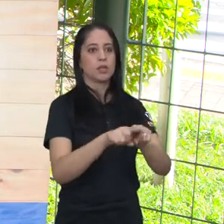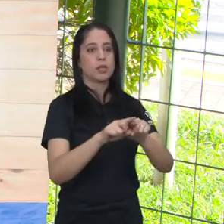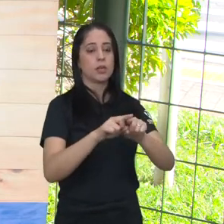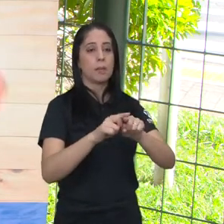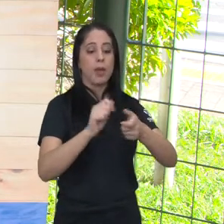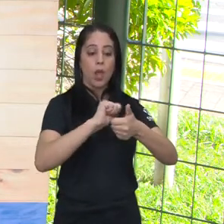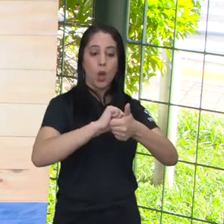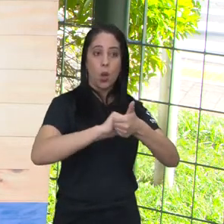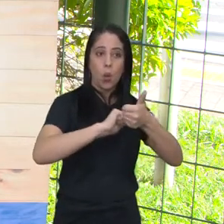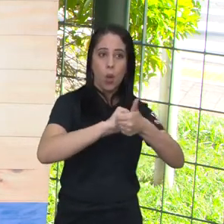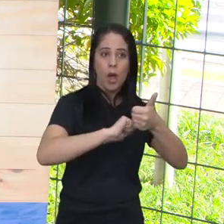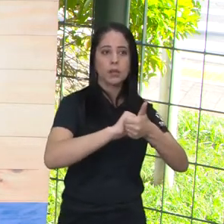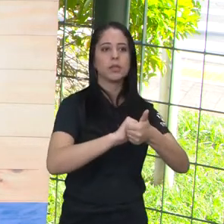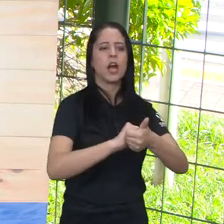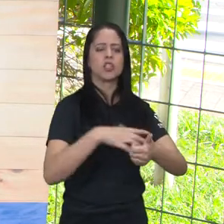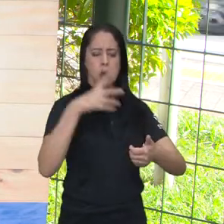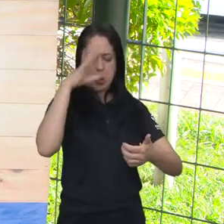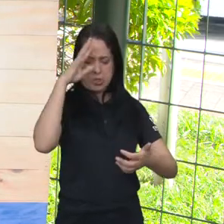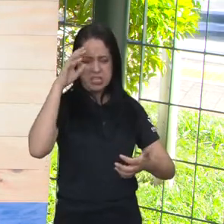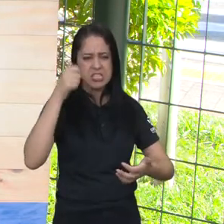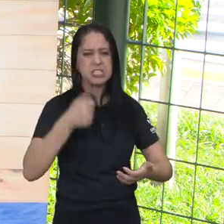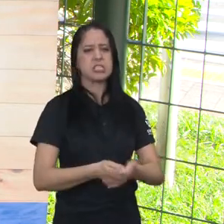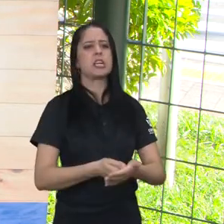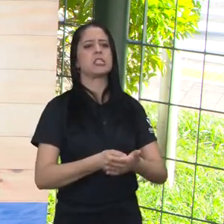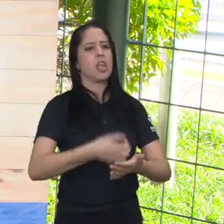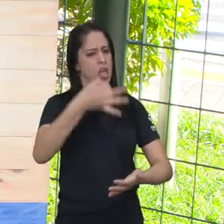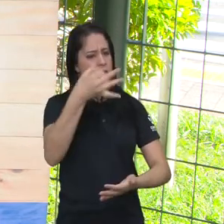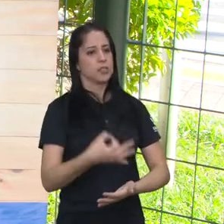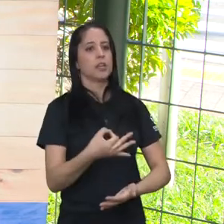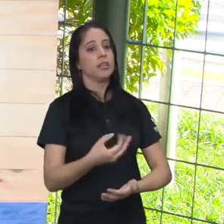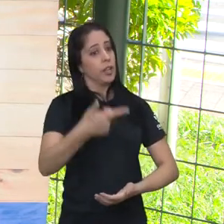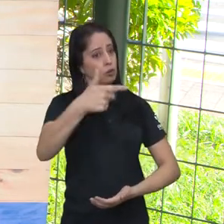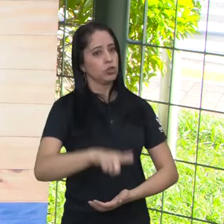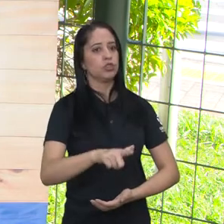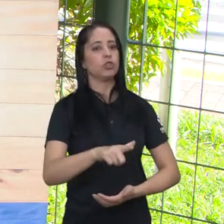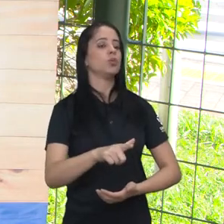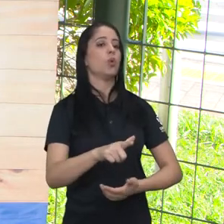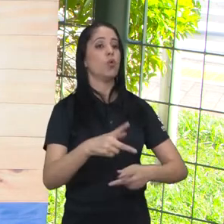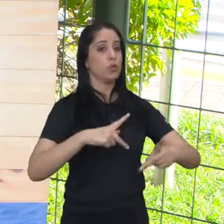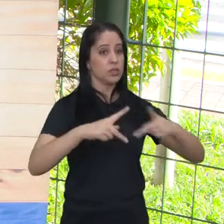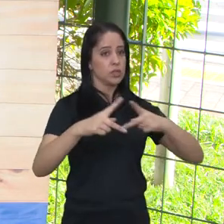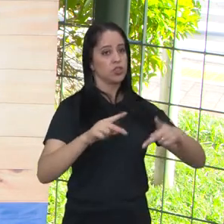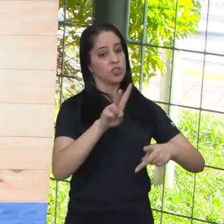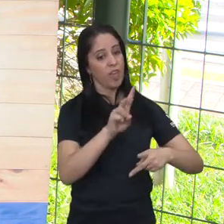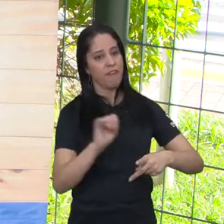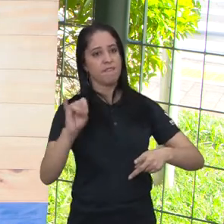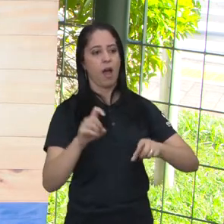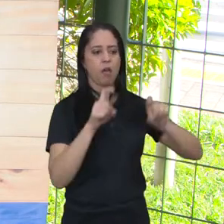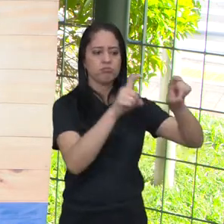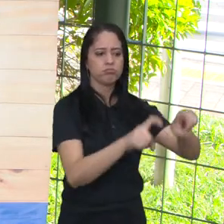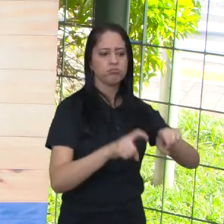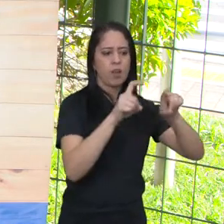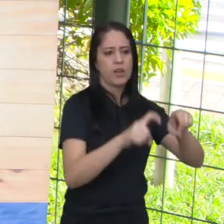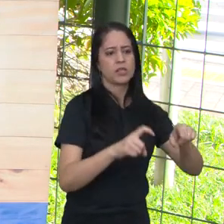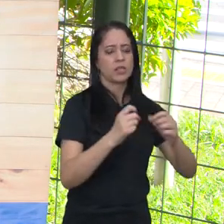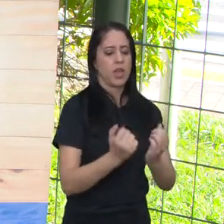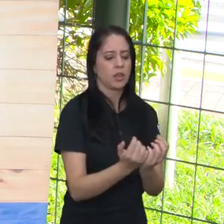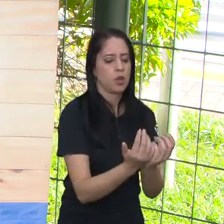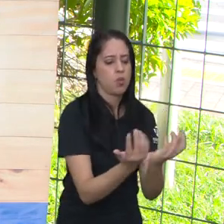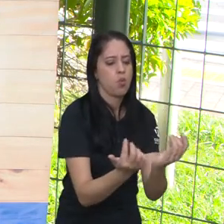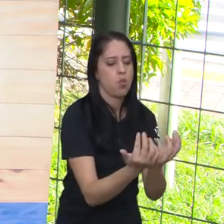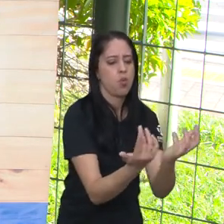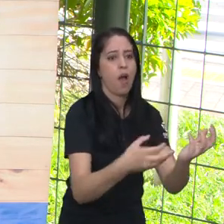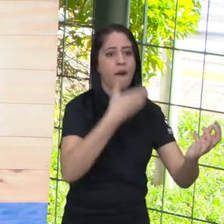qualidade nas suas propriedades não tenho dúvida que são José de novo vai ser um grande cinturão de agropecuária